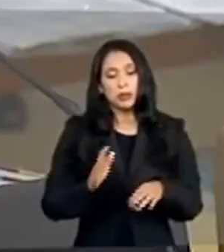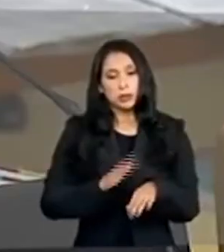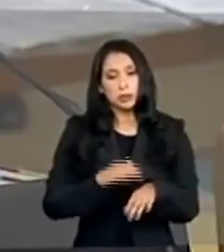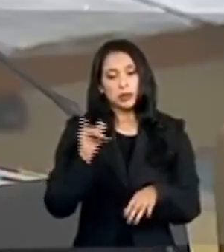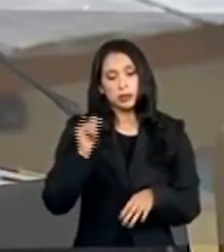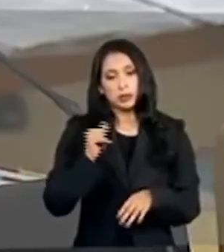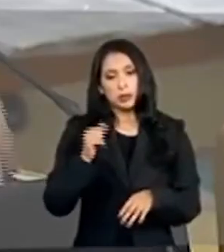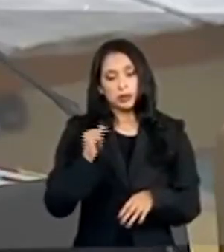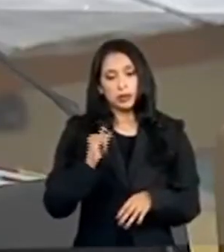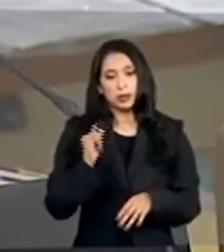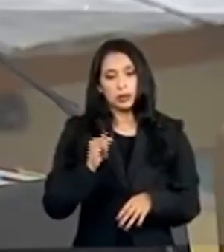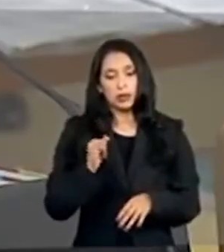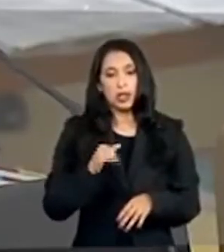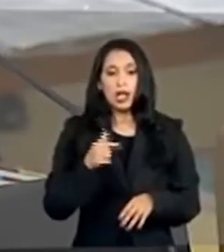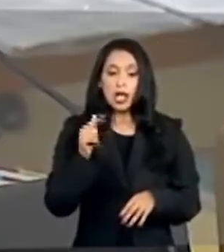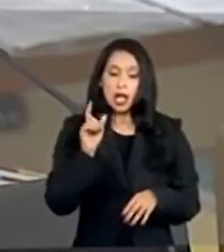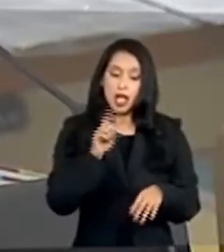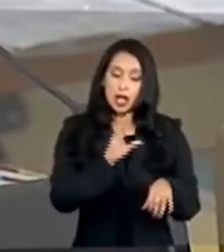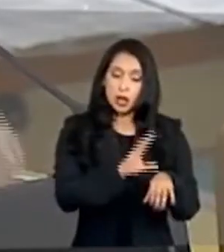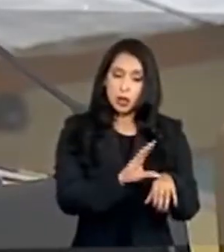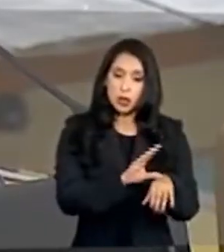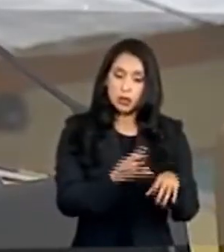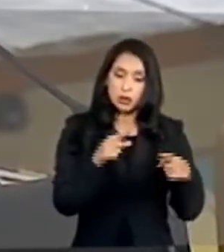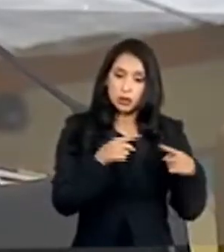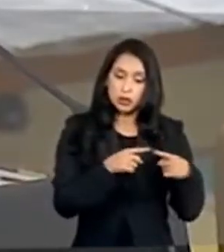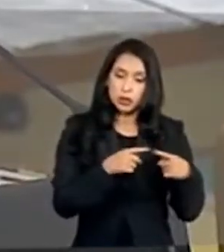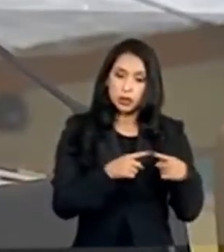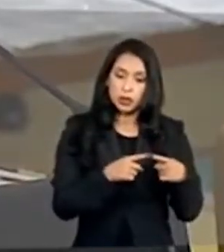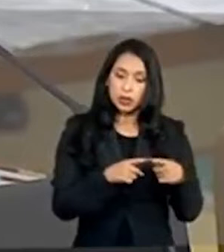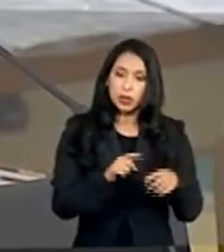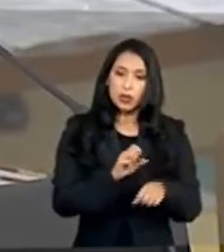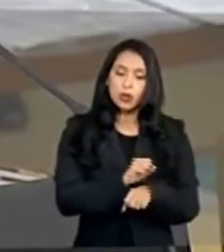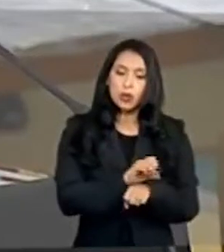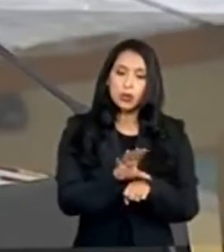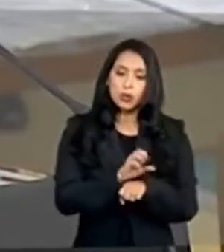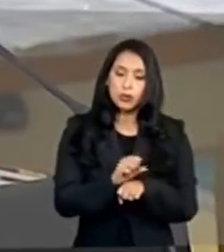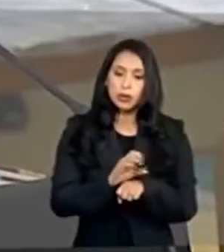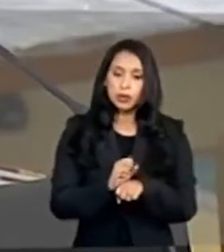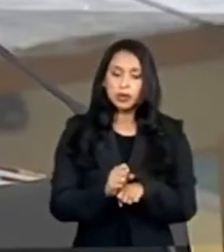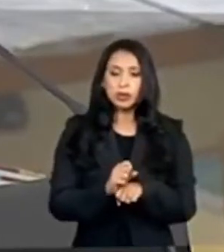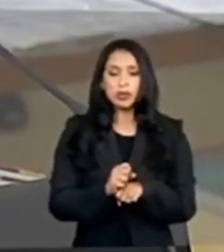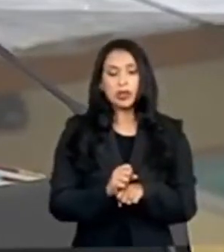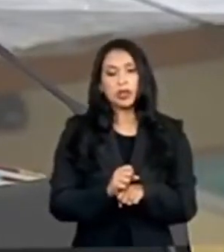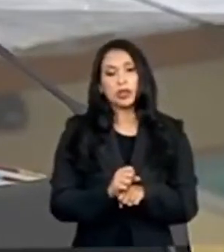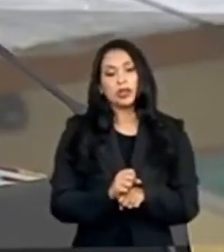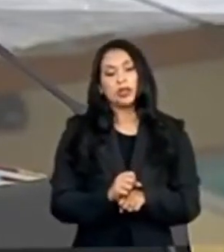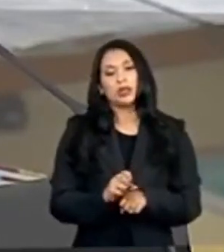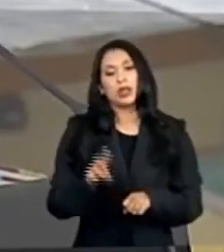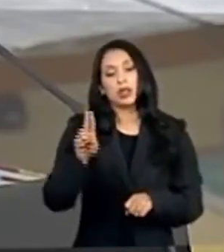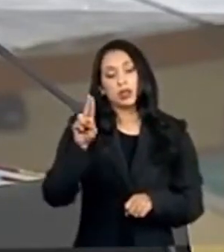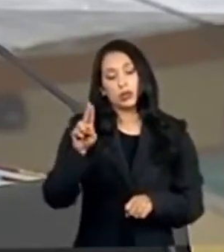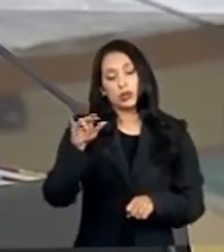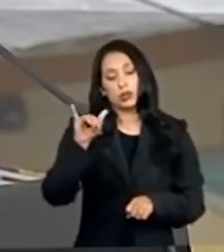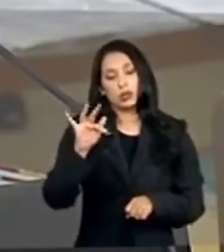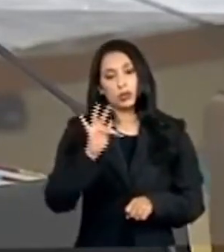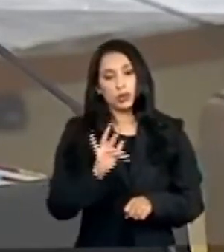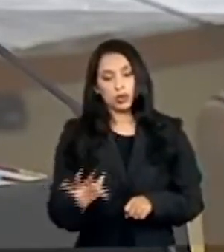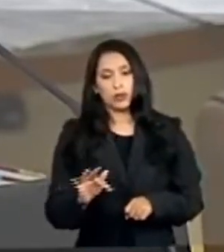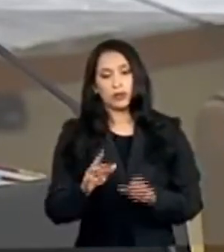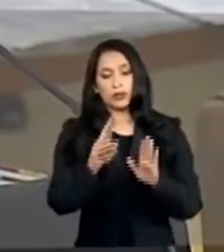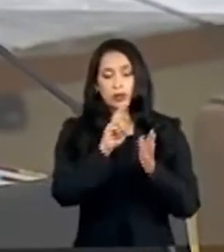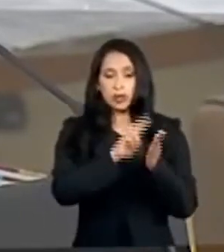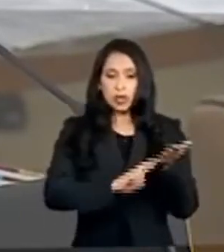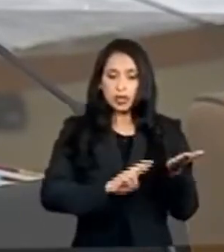sigilo. É constitucional o compartilhamento, tanto pela Unidade de Inteligência Financeira, dos relatórios de